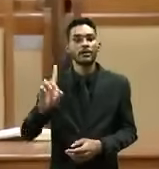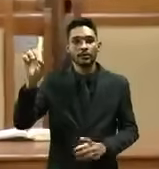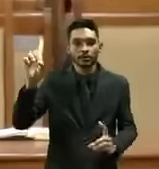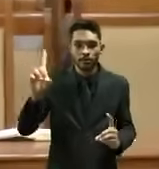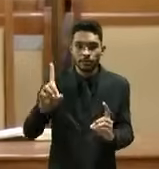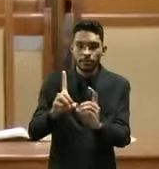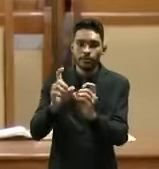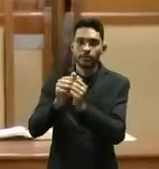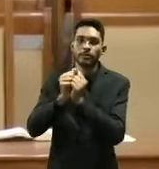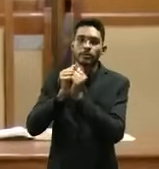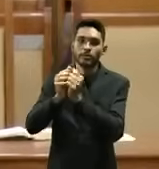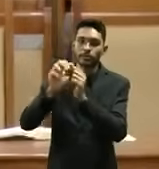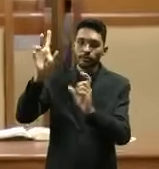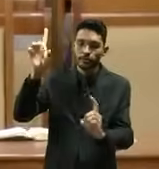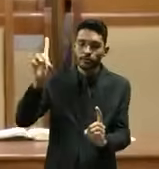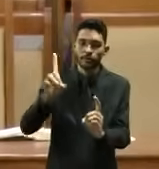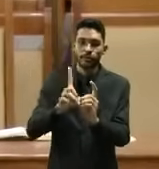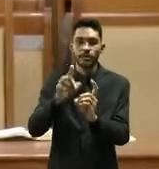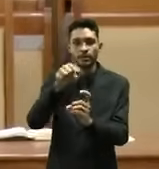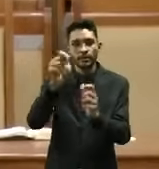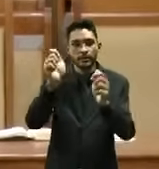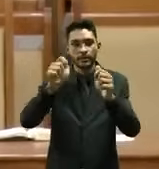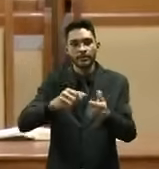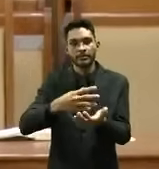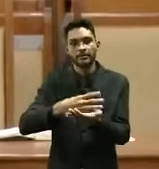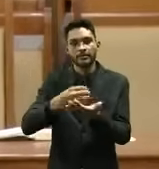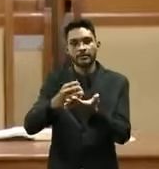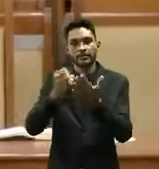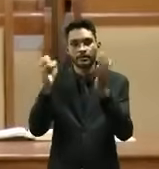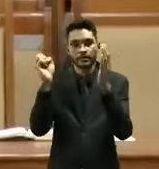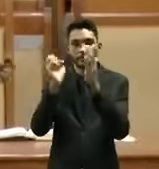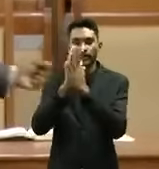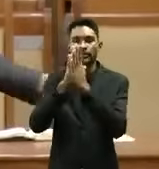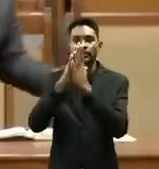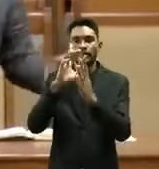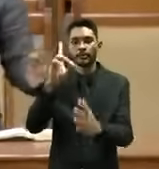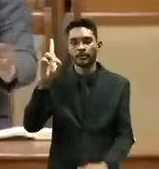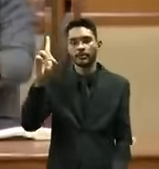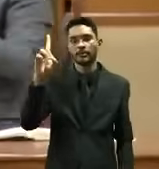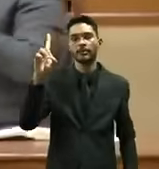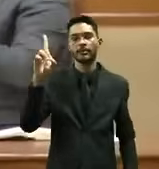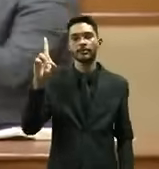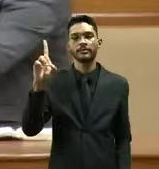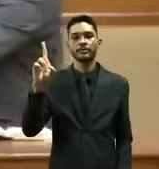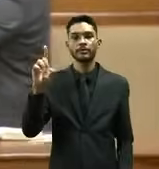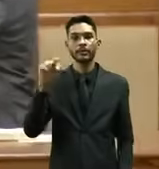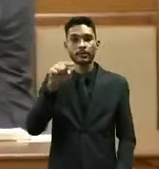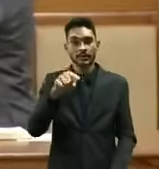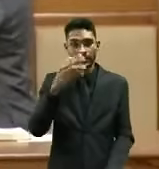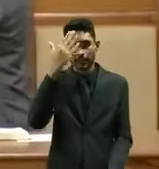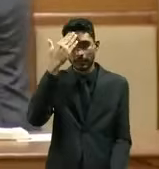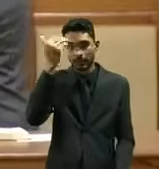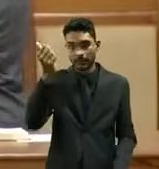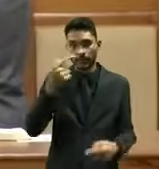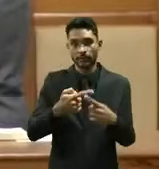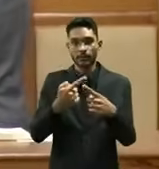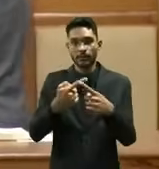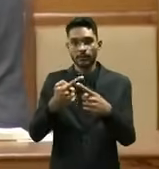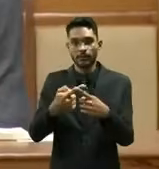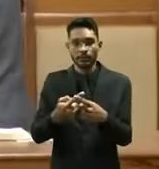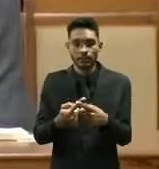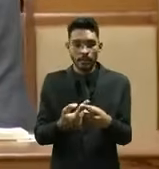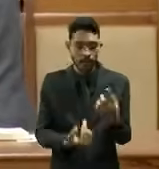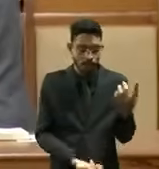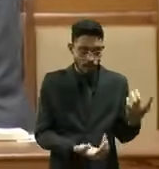ajuntar Deu o maior glória a Deus aqui esta noite vocês sabem por que o reino das Trevas tem